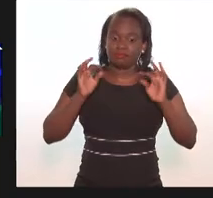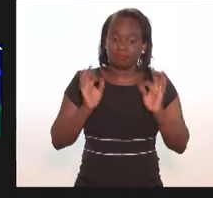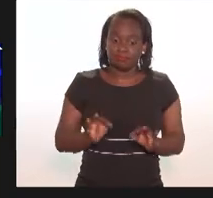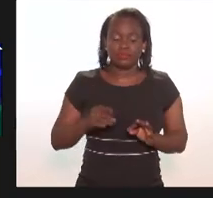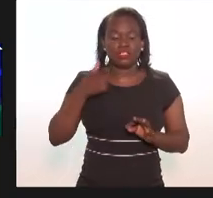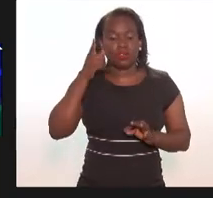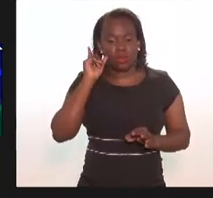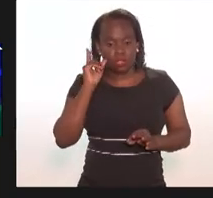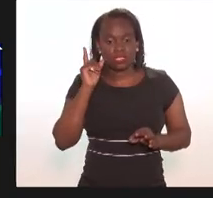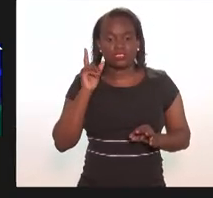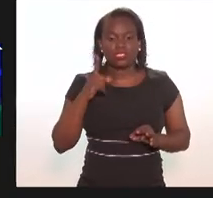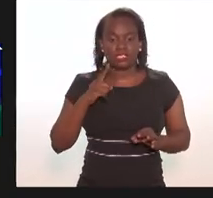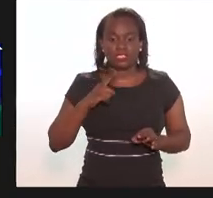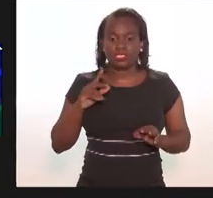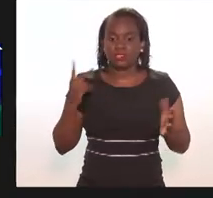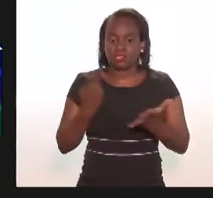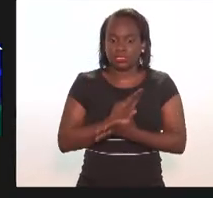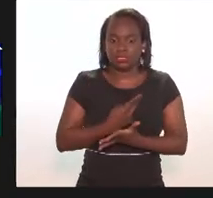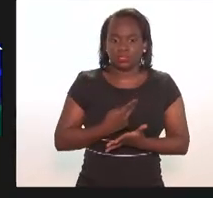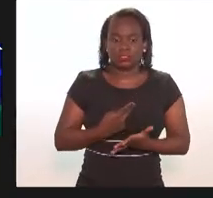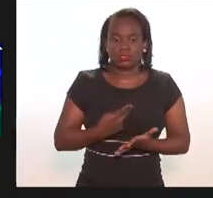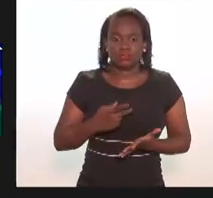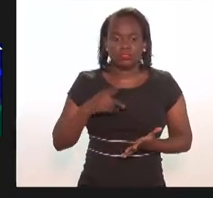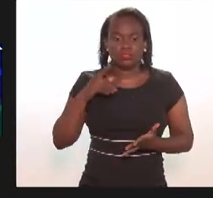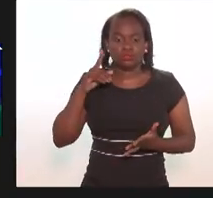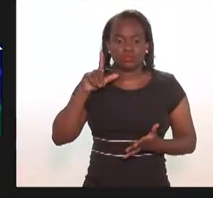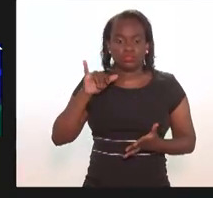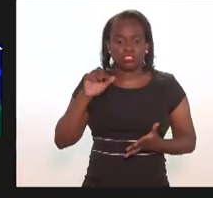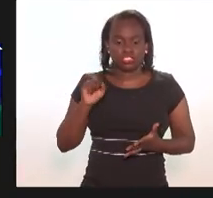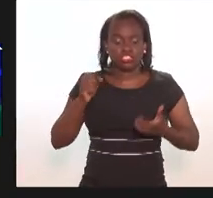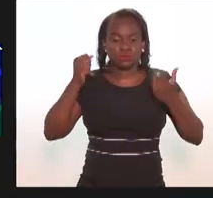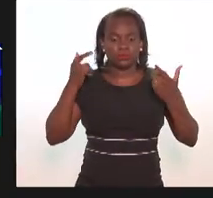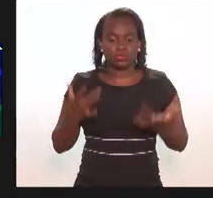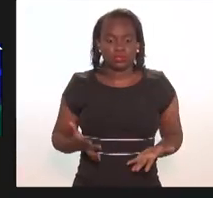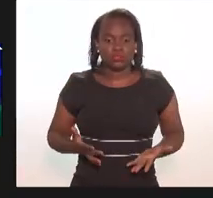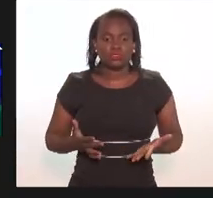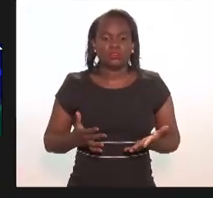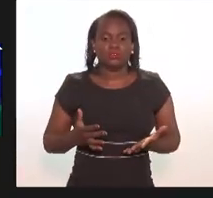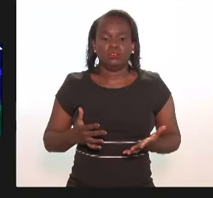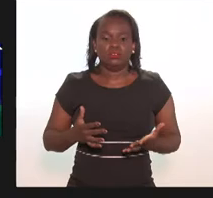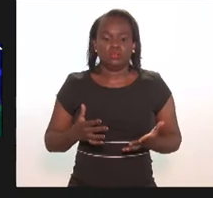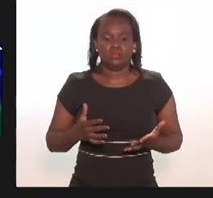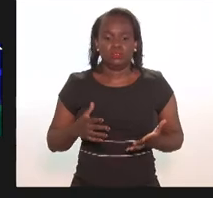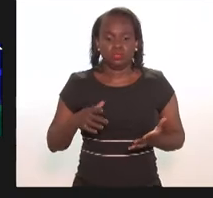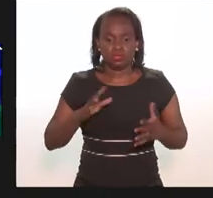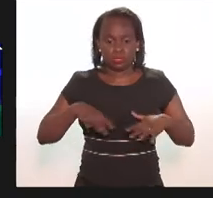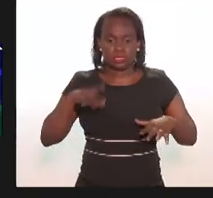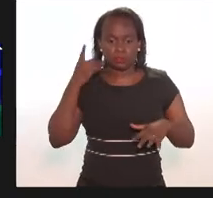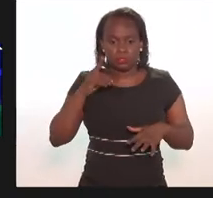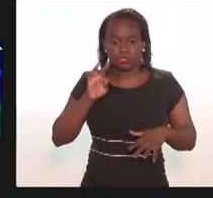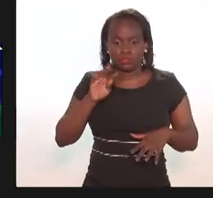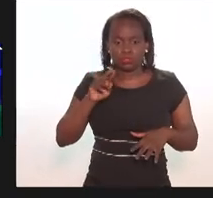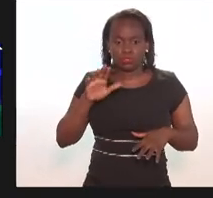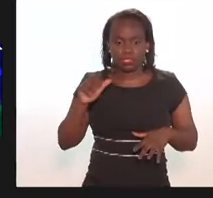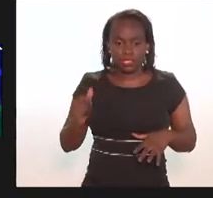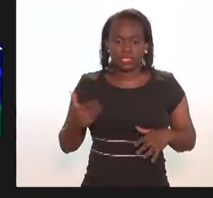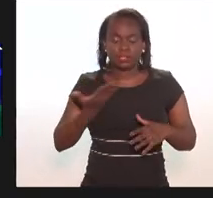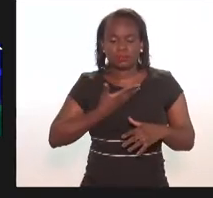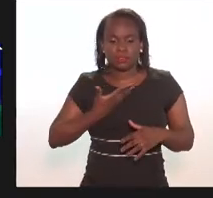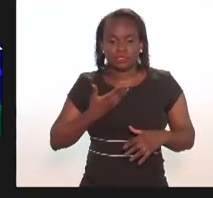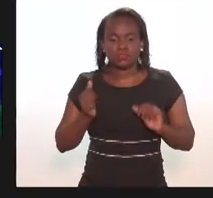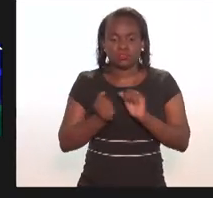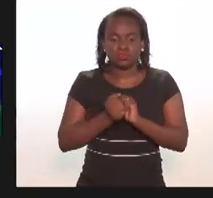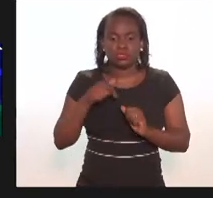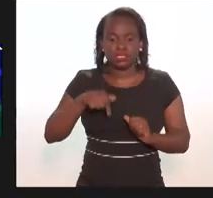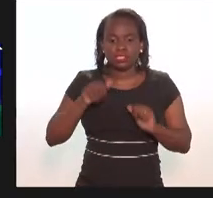tivemos ontem esse escândalo que o deputado Luiz Paulo bem colocou para o nosso excelentíssimo deputado Tutuca, nosso parceiro, nosso